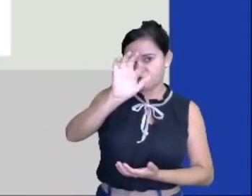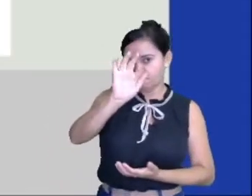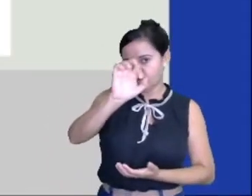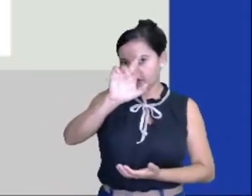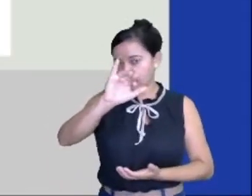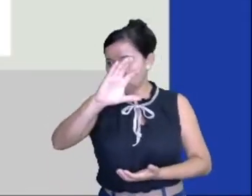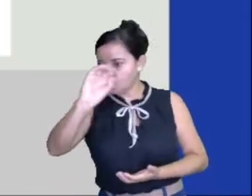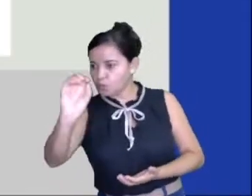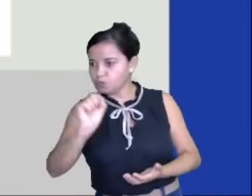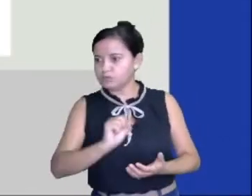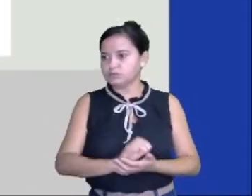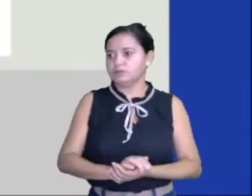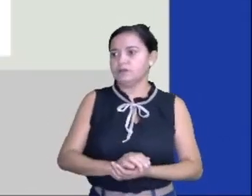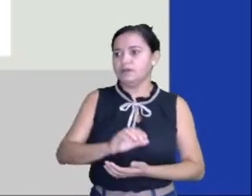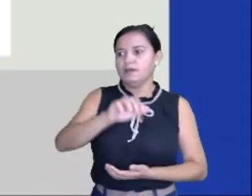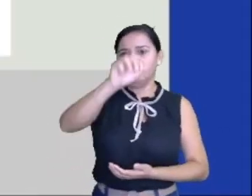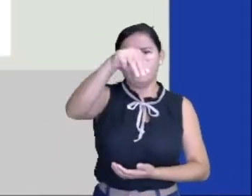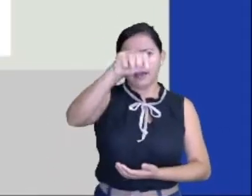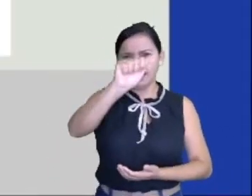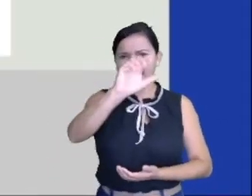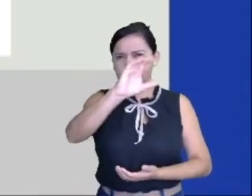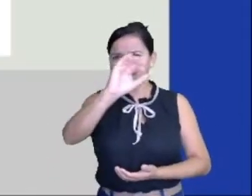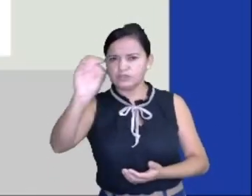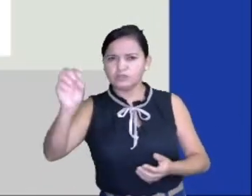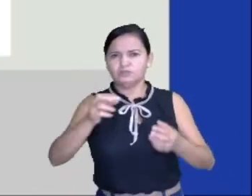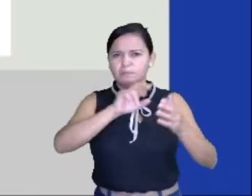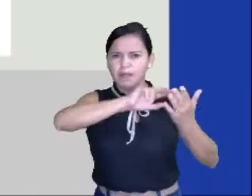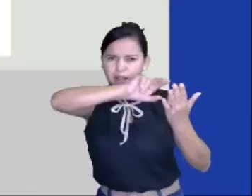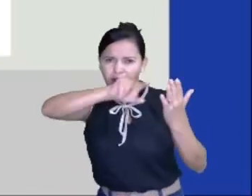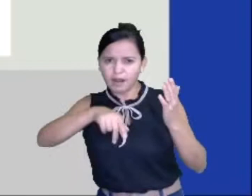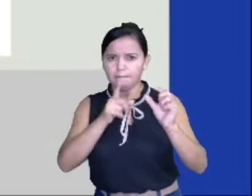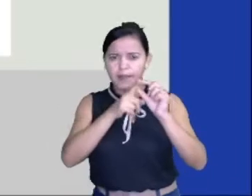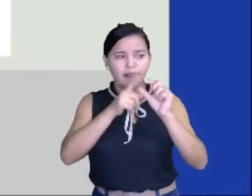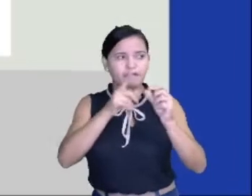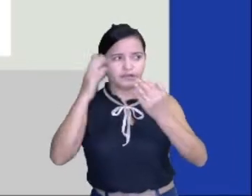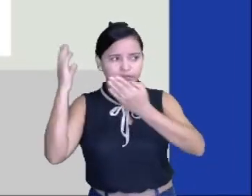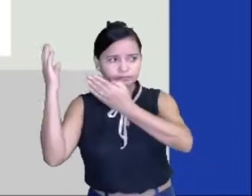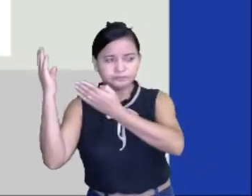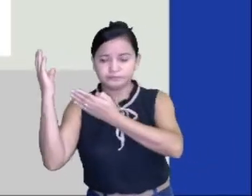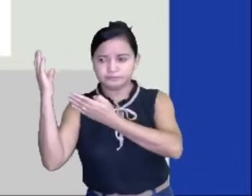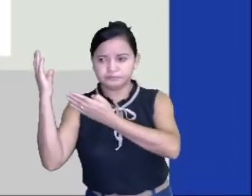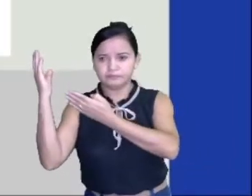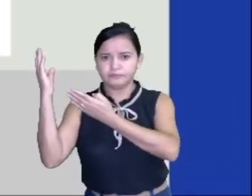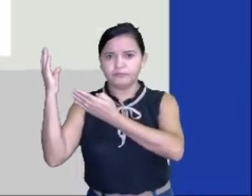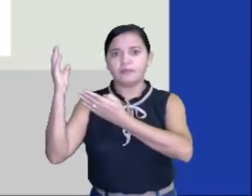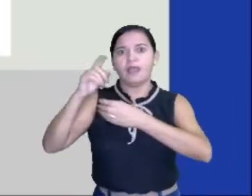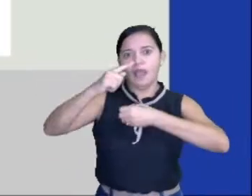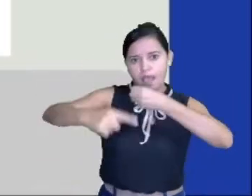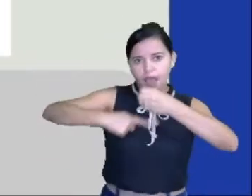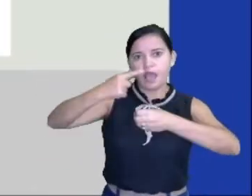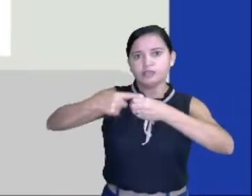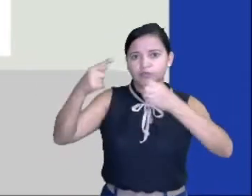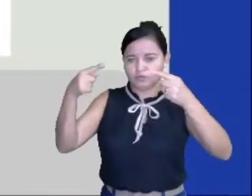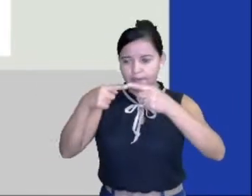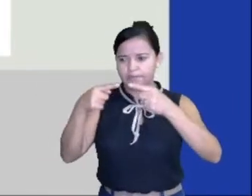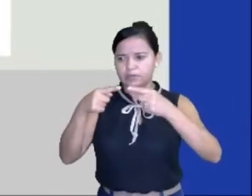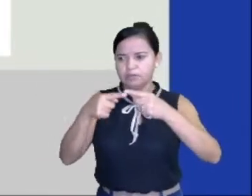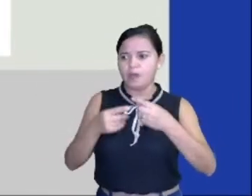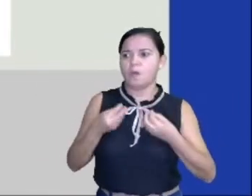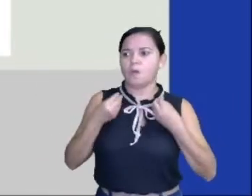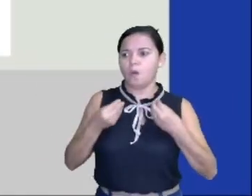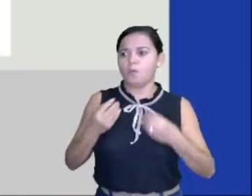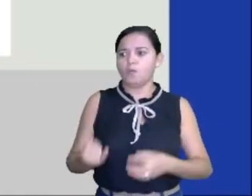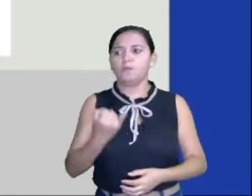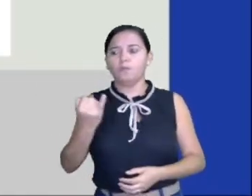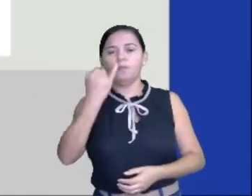quê? Indestrutível, tá? Então, é interessante a gente perceber isso, porque como é relevante essas